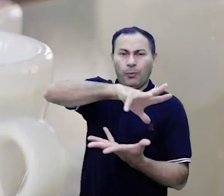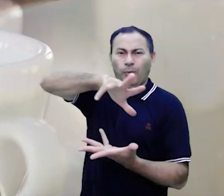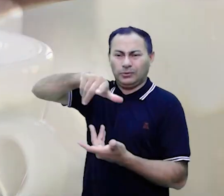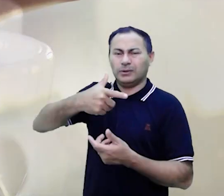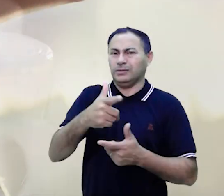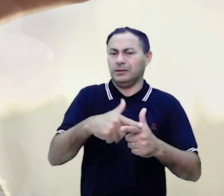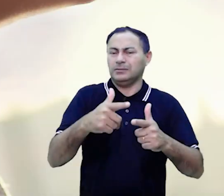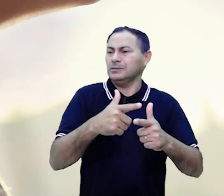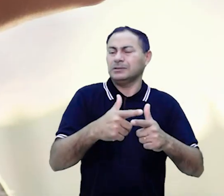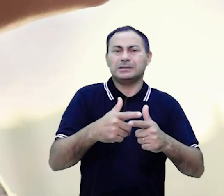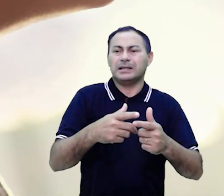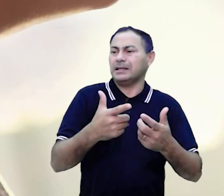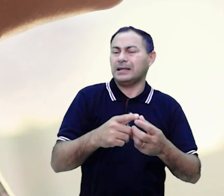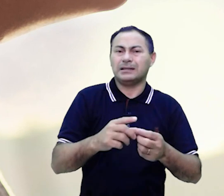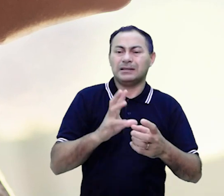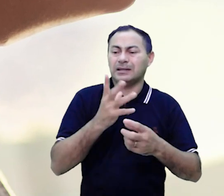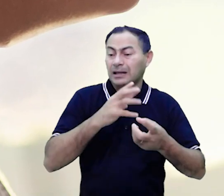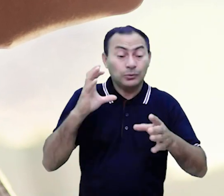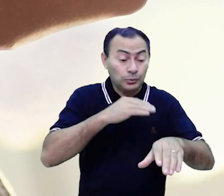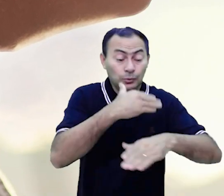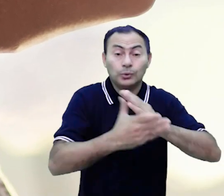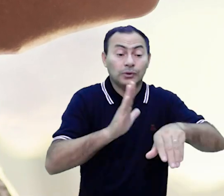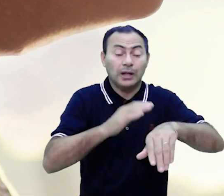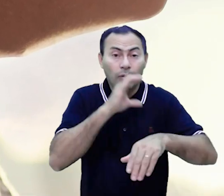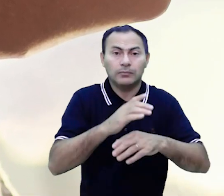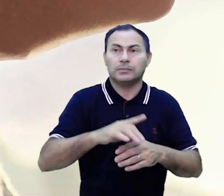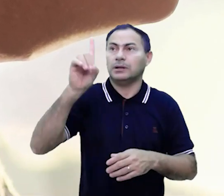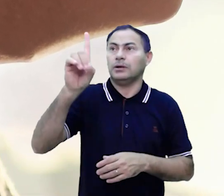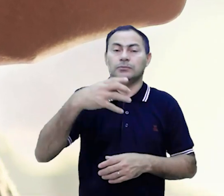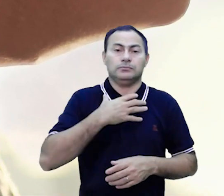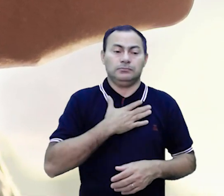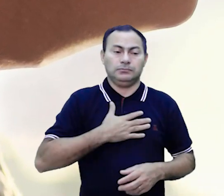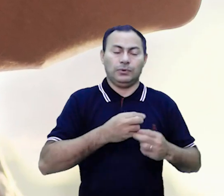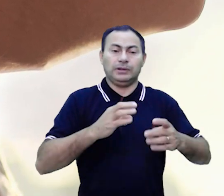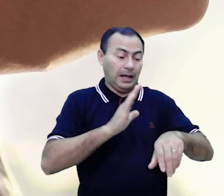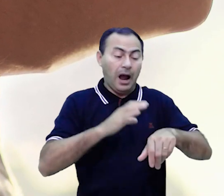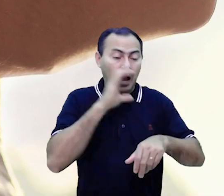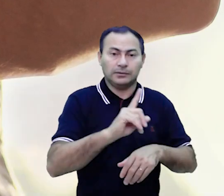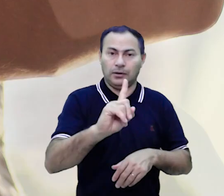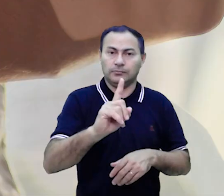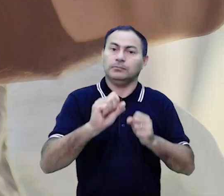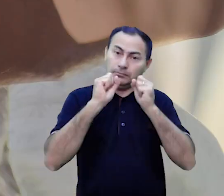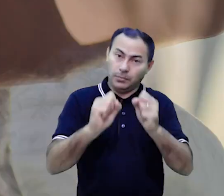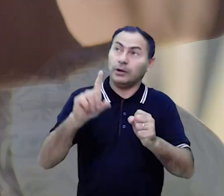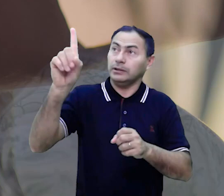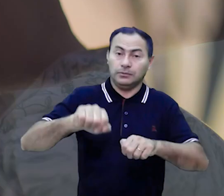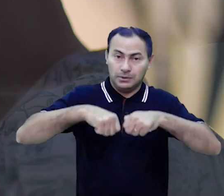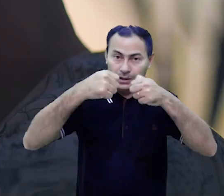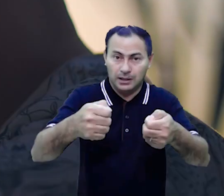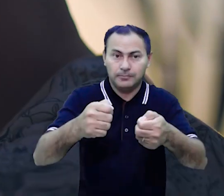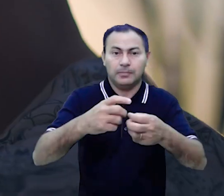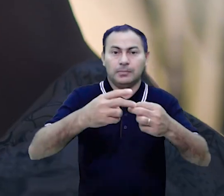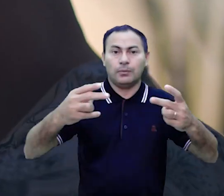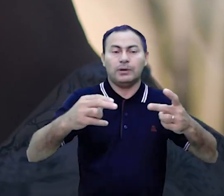mesmo? Queremos tudo instantaneamente. Deus não nos dá as coisas de maneira instantânea. Pode ser que